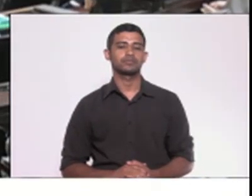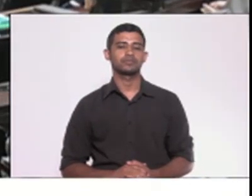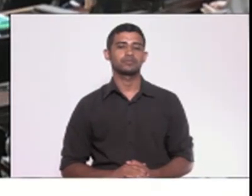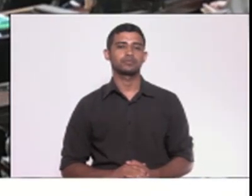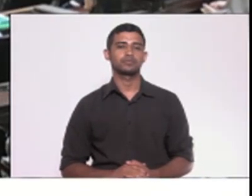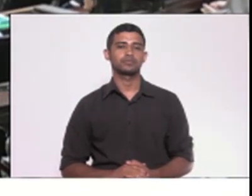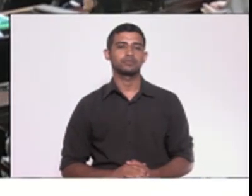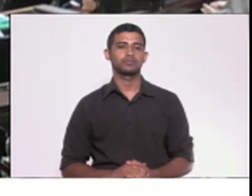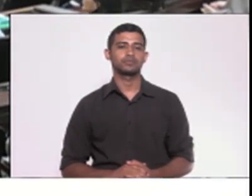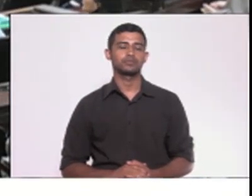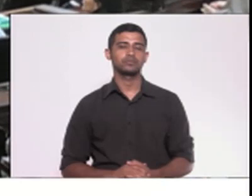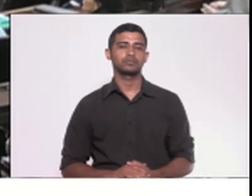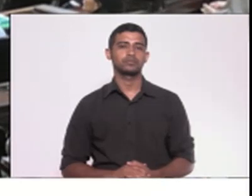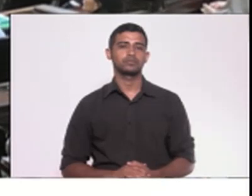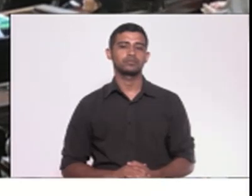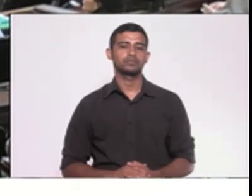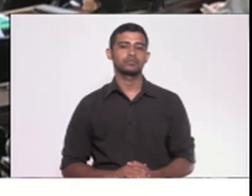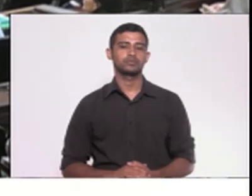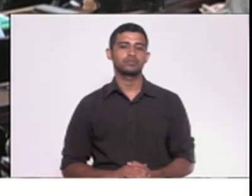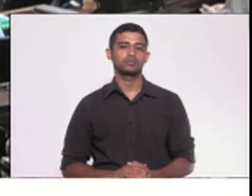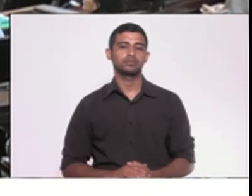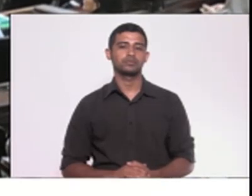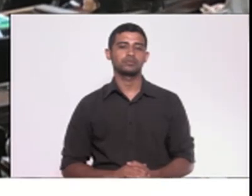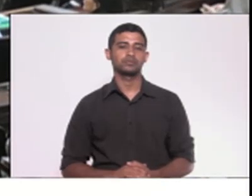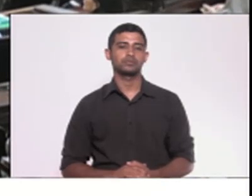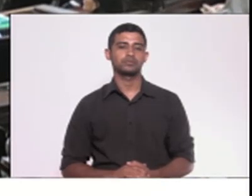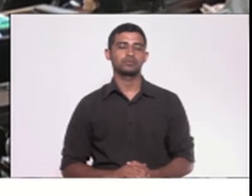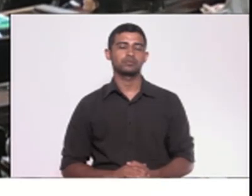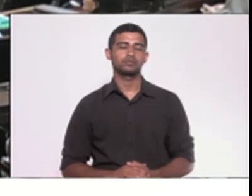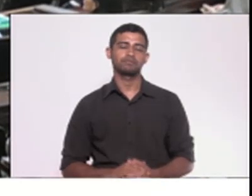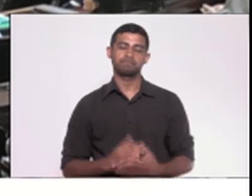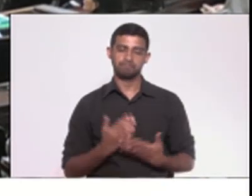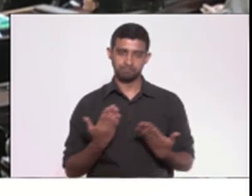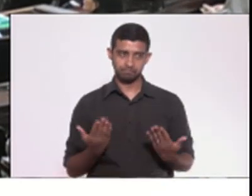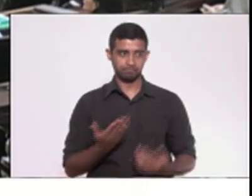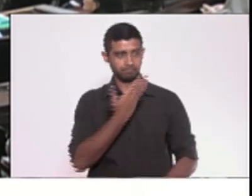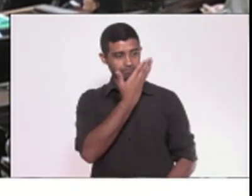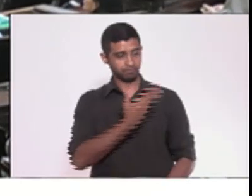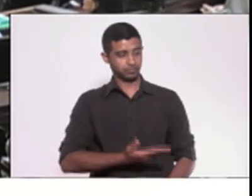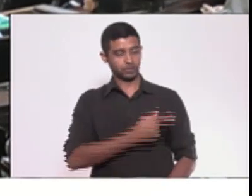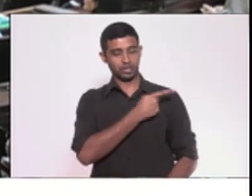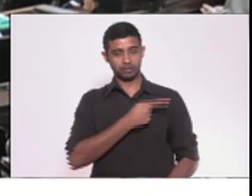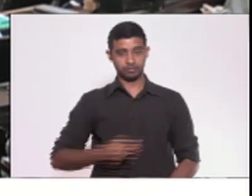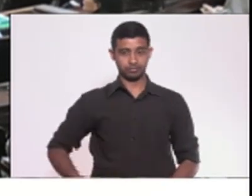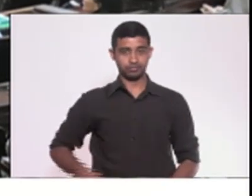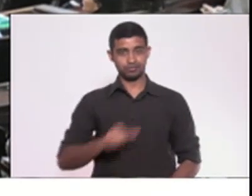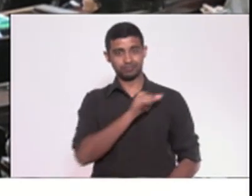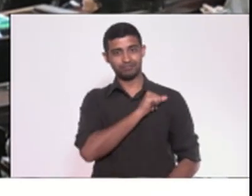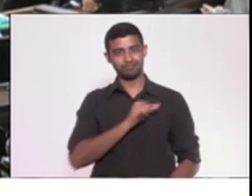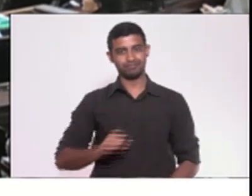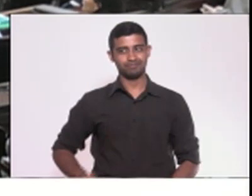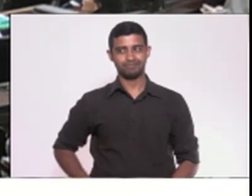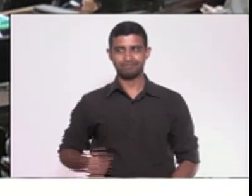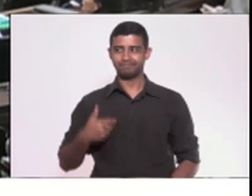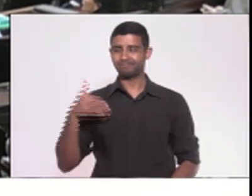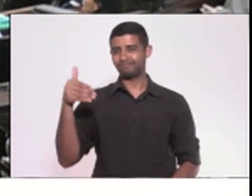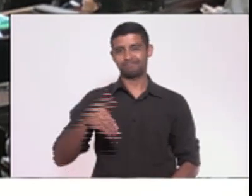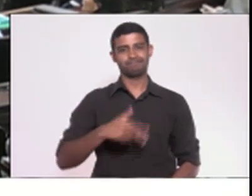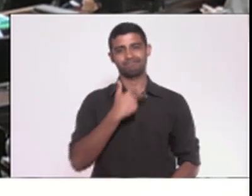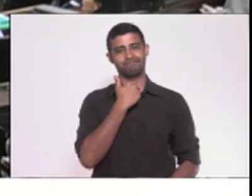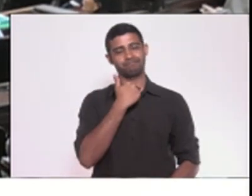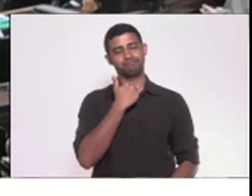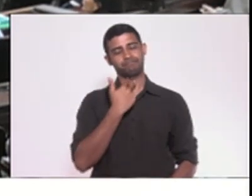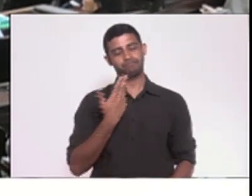Pelas mesmas razões que o presidente não pôde estar aqui na abertura,